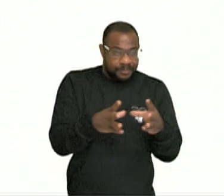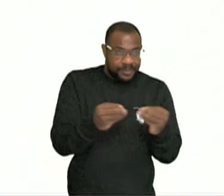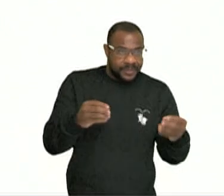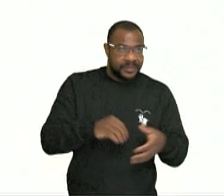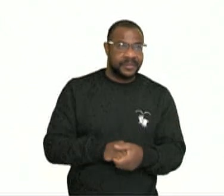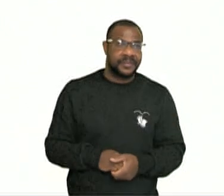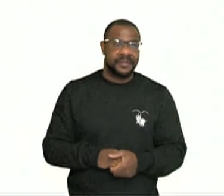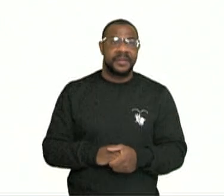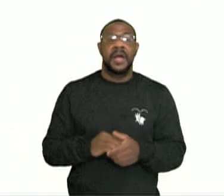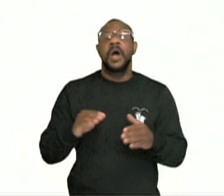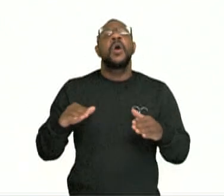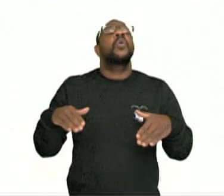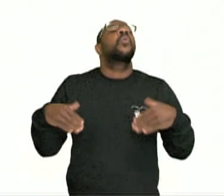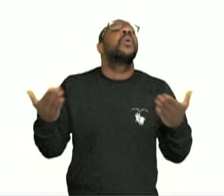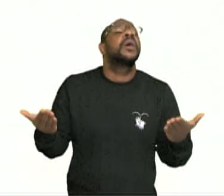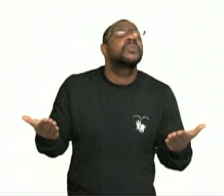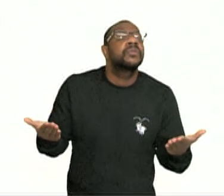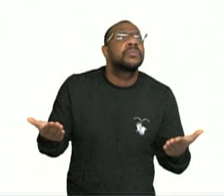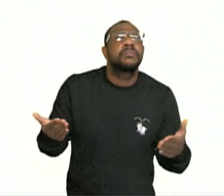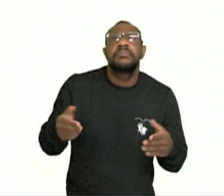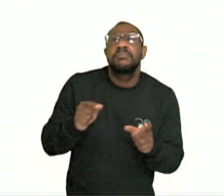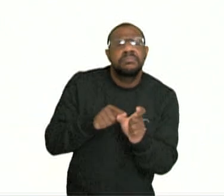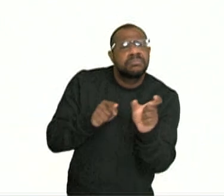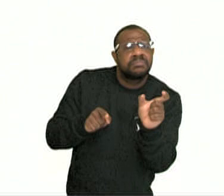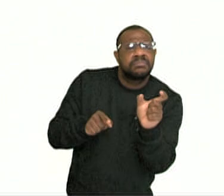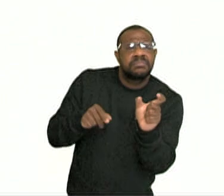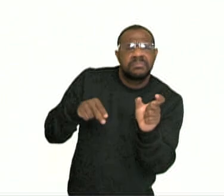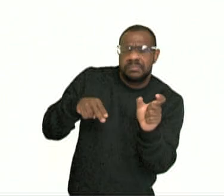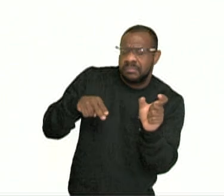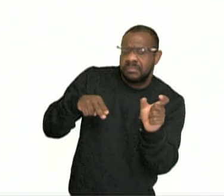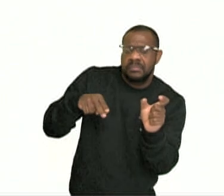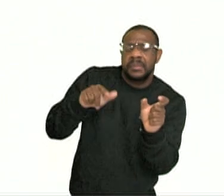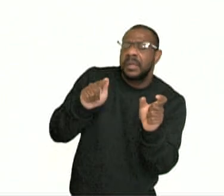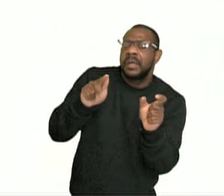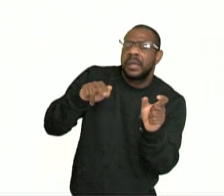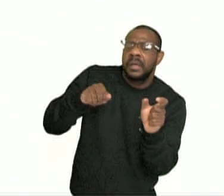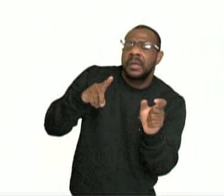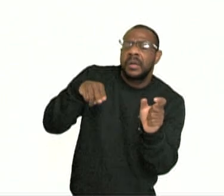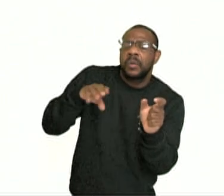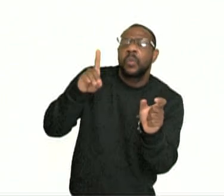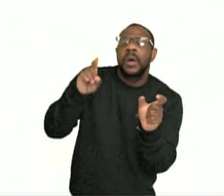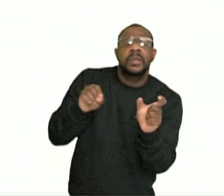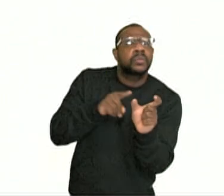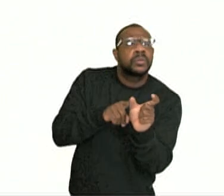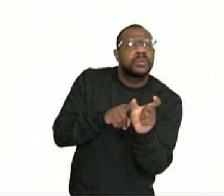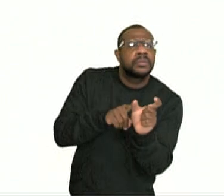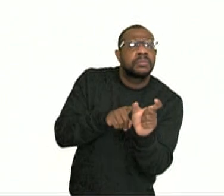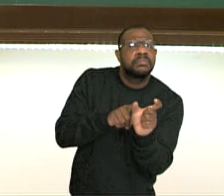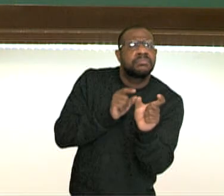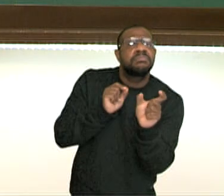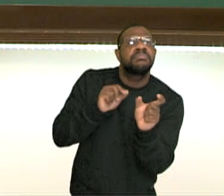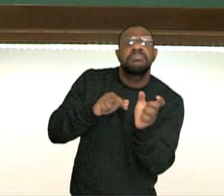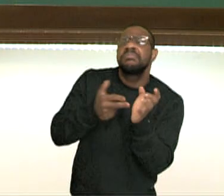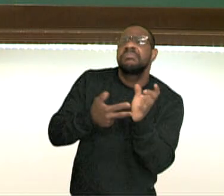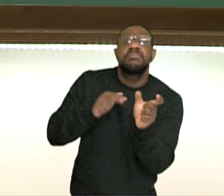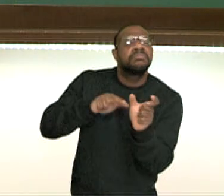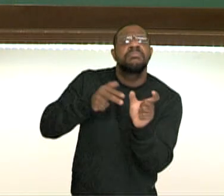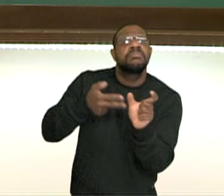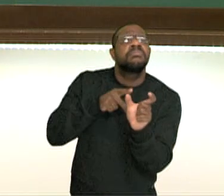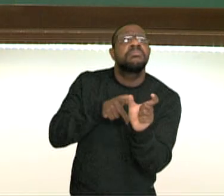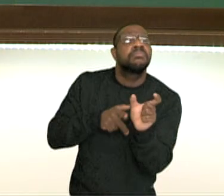quando é tempo. Beleza? Quando é tempo. Quando eu uso quando, eu estou indicando um tempo. Mas preste atenção aqui. Olha lá.